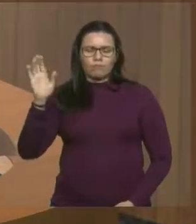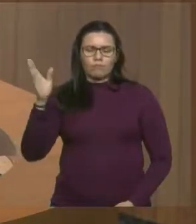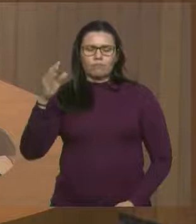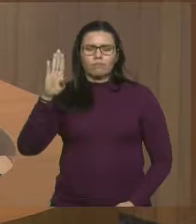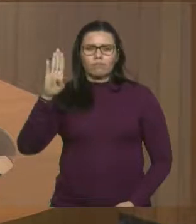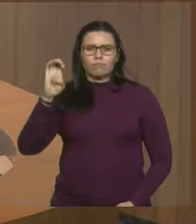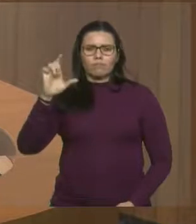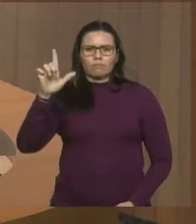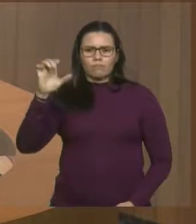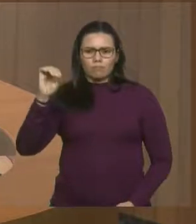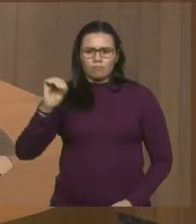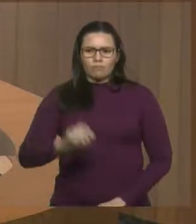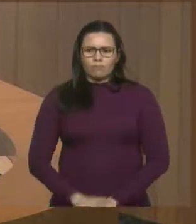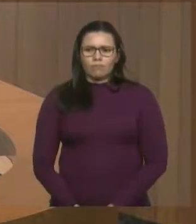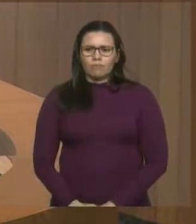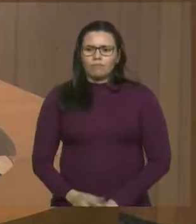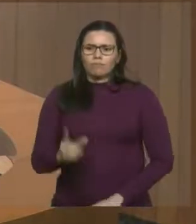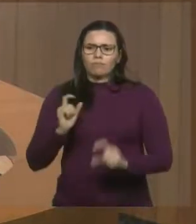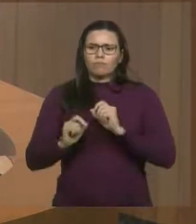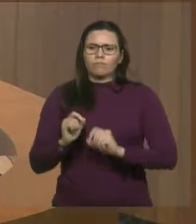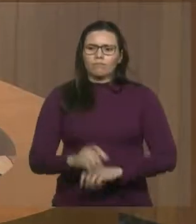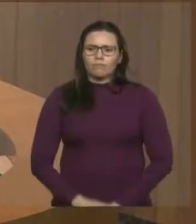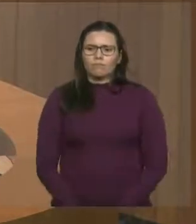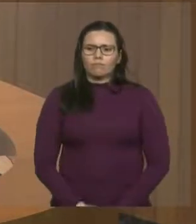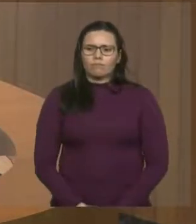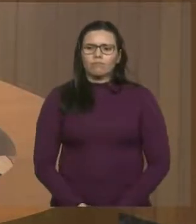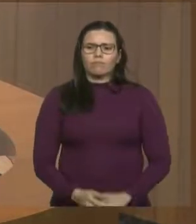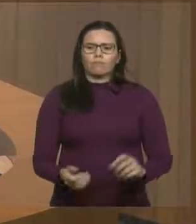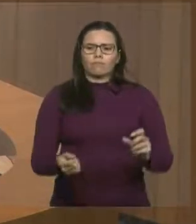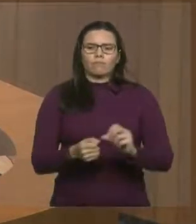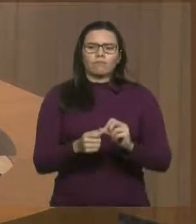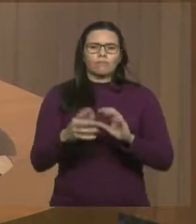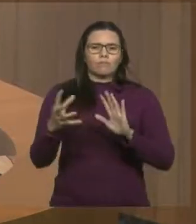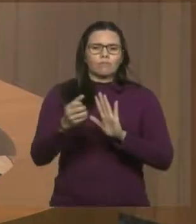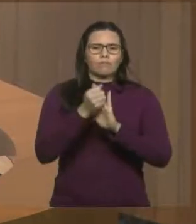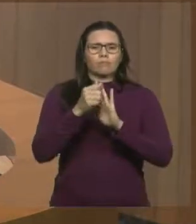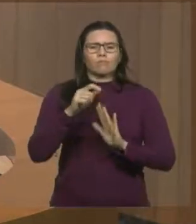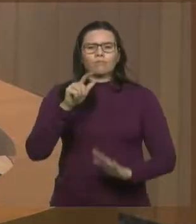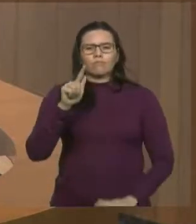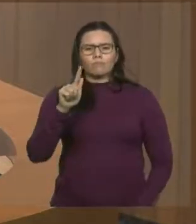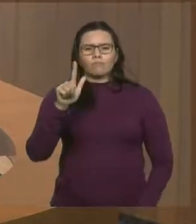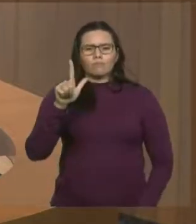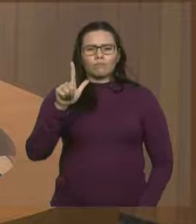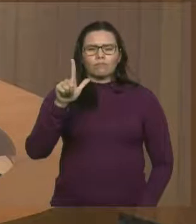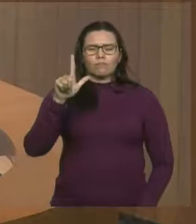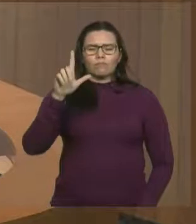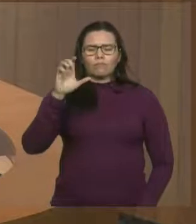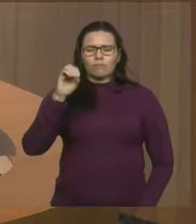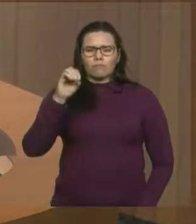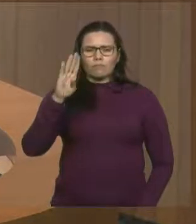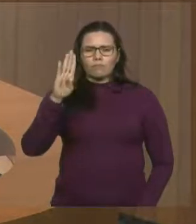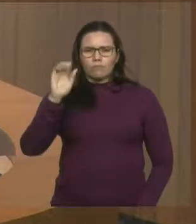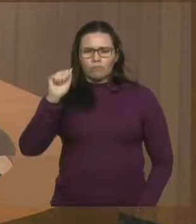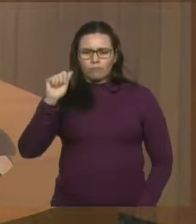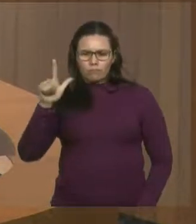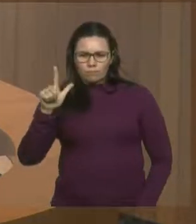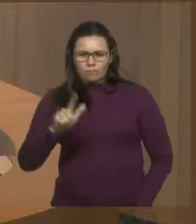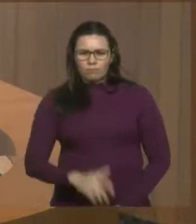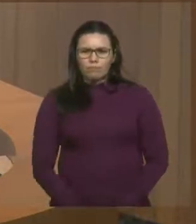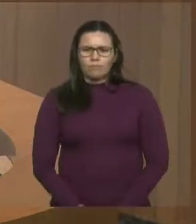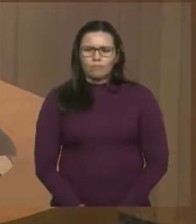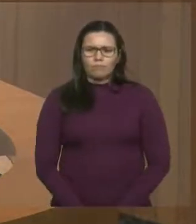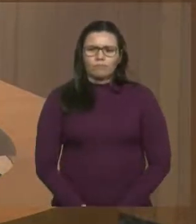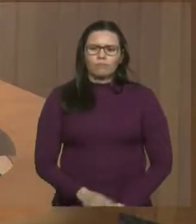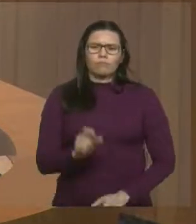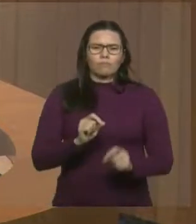faz o registro contábil global, em que você considera a depreciação do parque de equipamentos do maquinário do